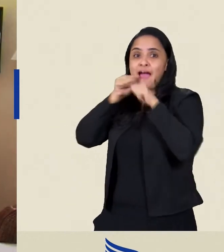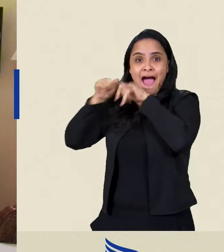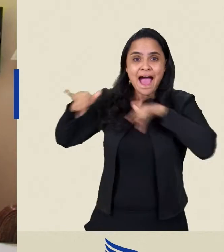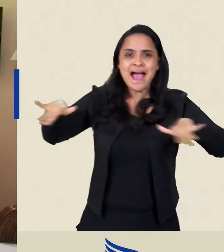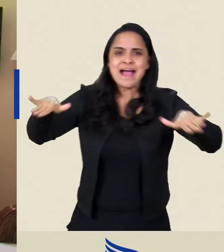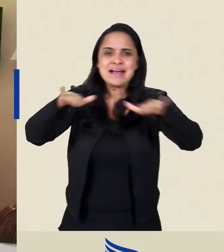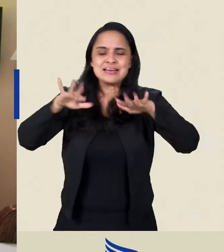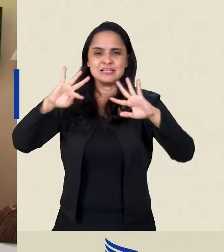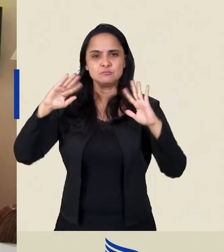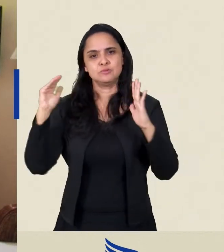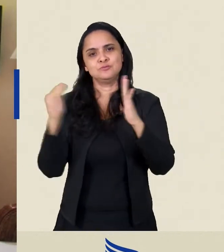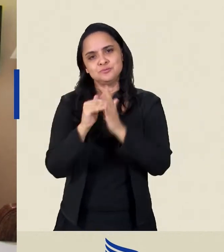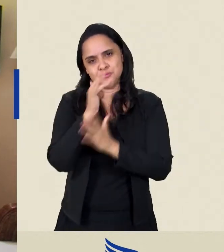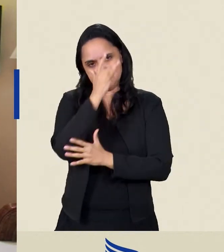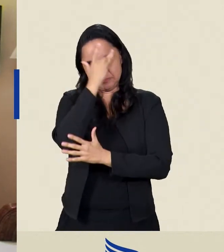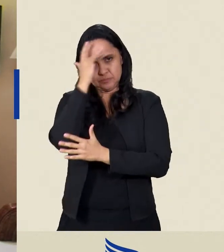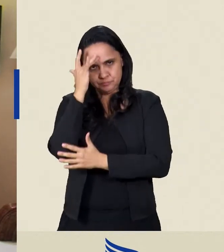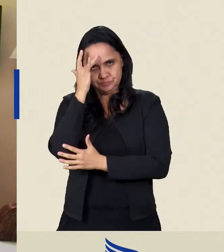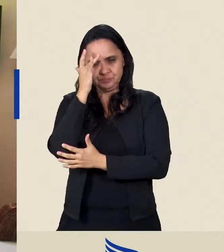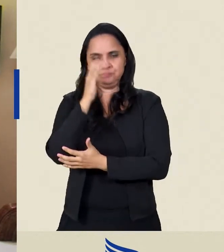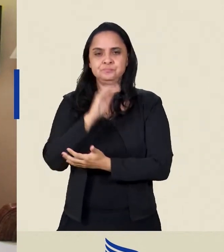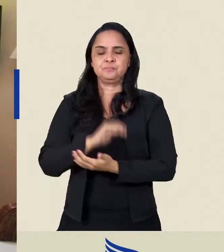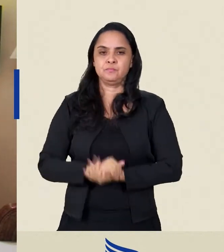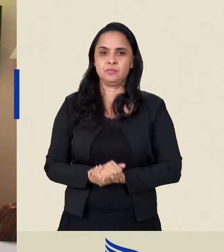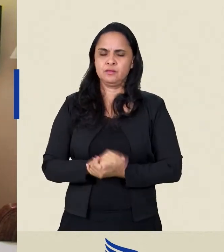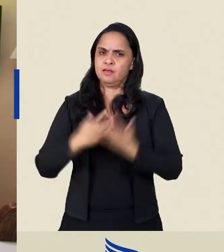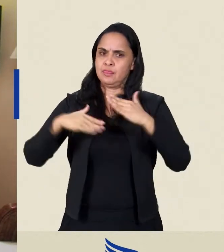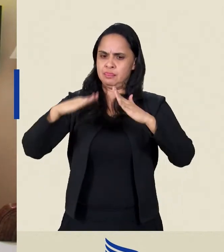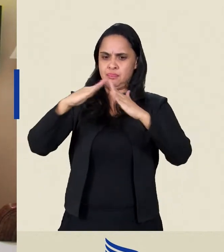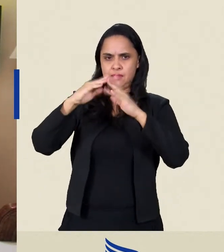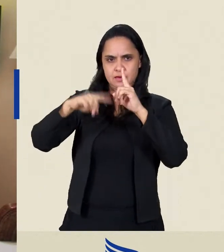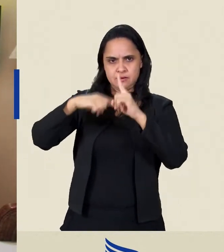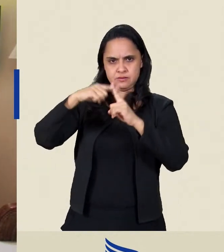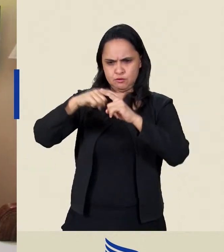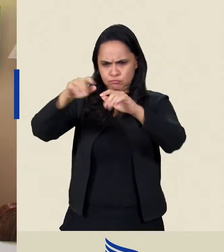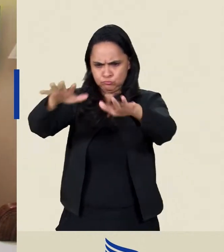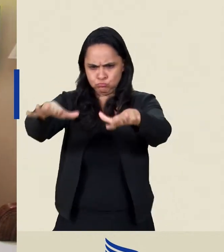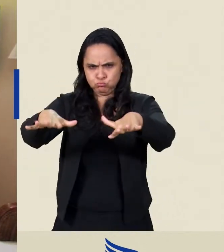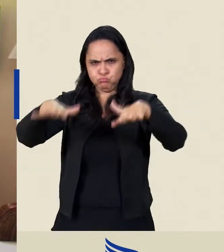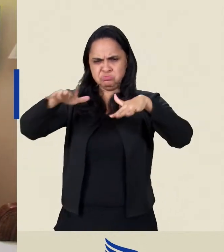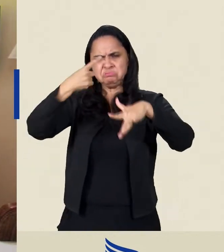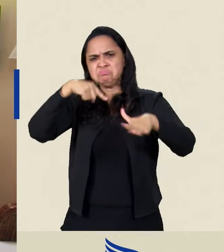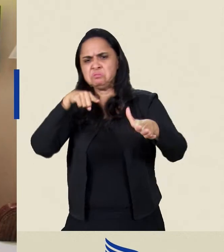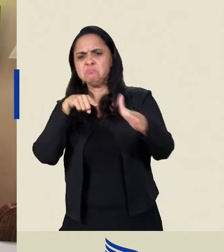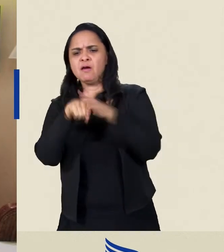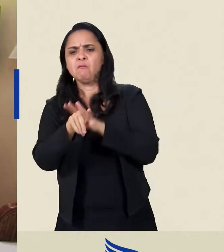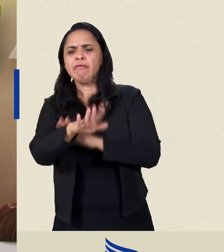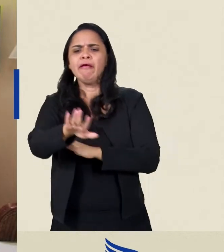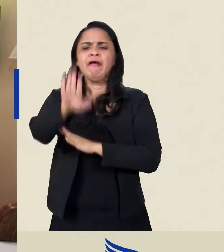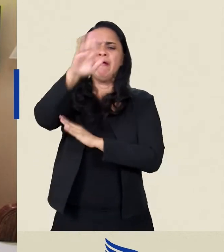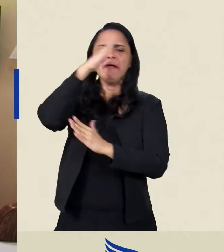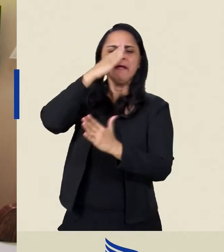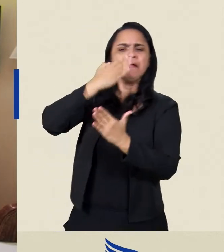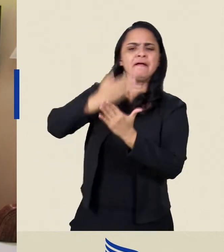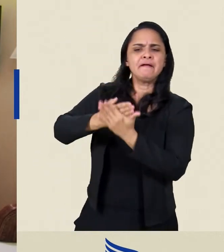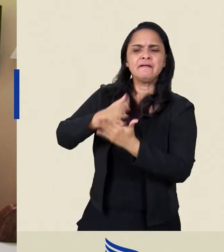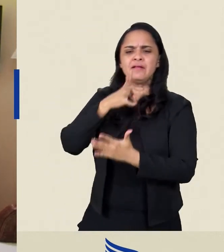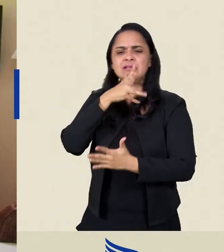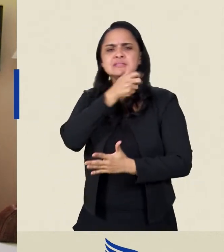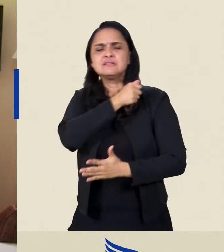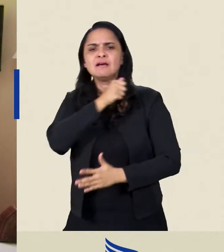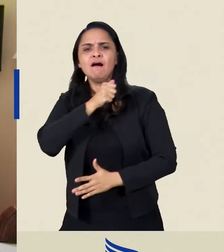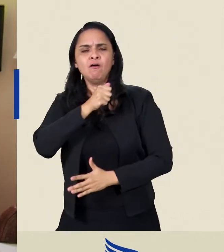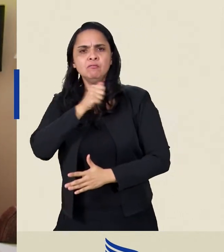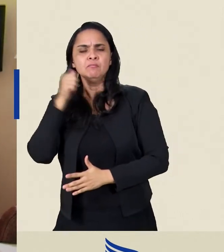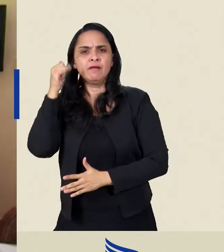de uma congregação e perguntamos quantos creem que somos salvos pela graça, um pequeno grupo de pessoas